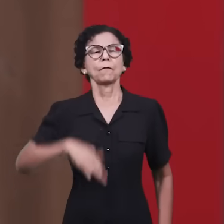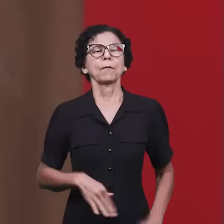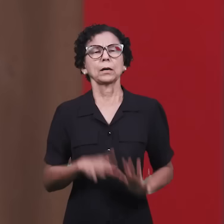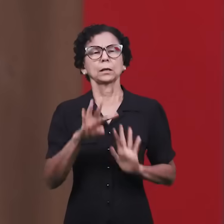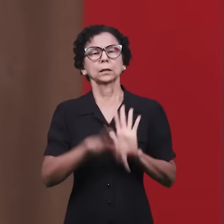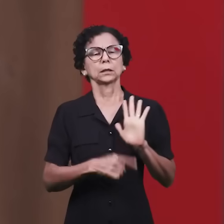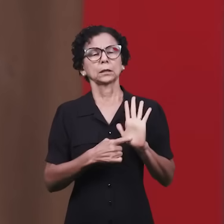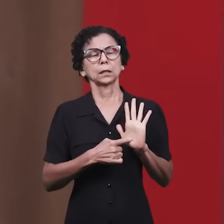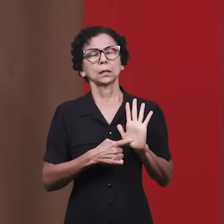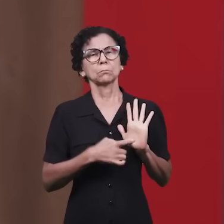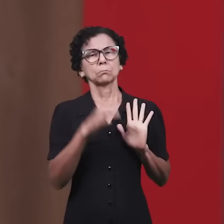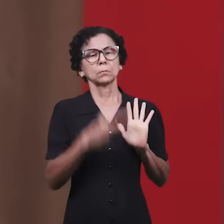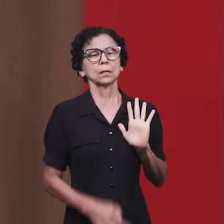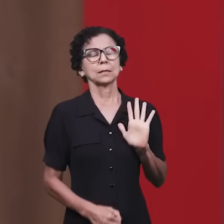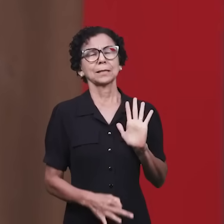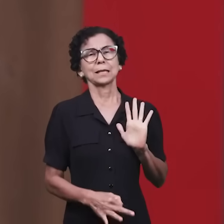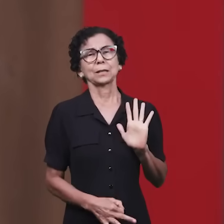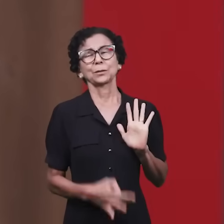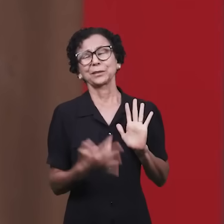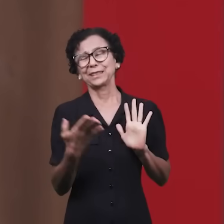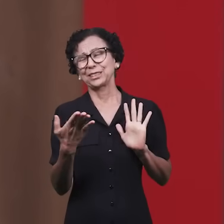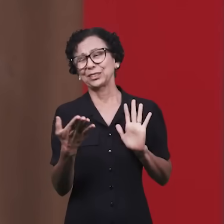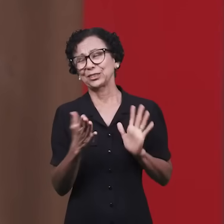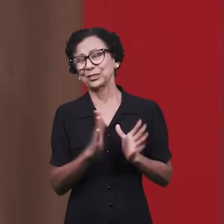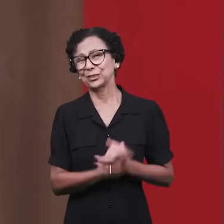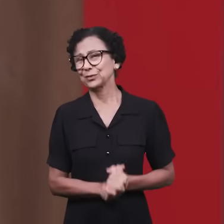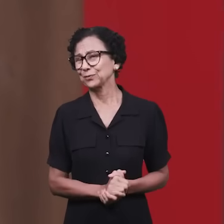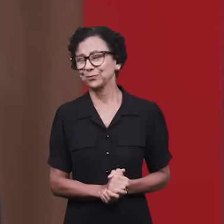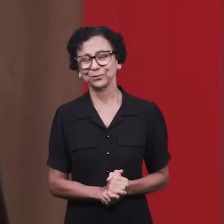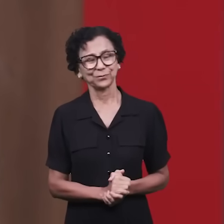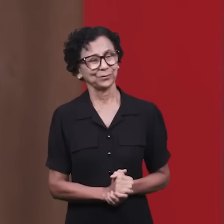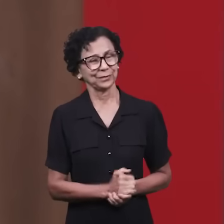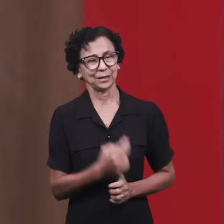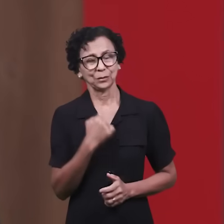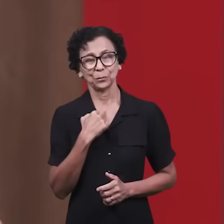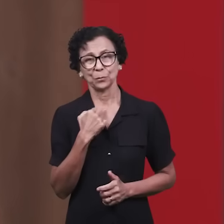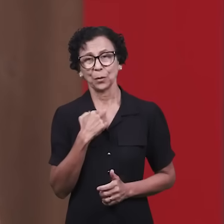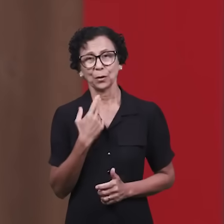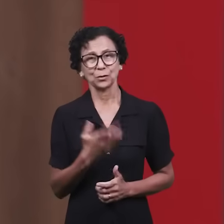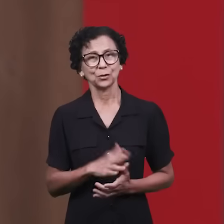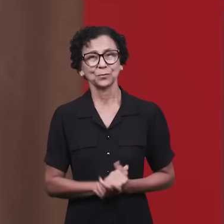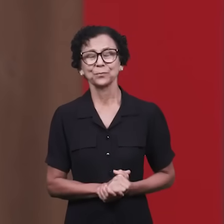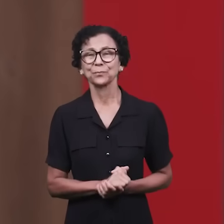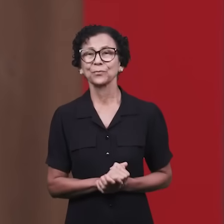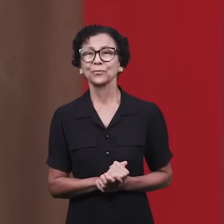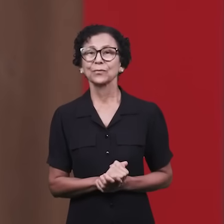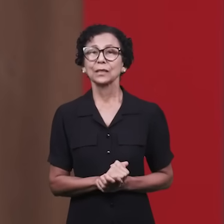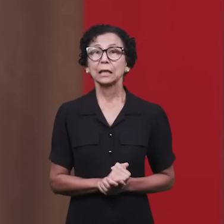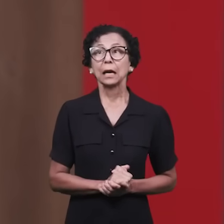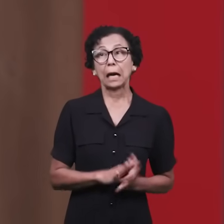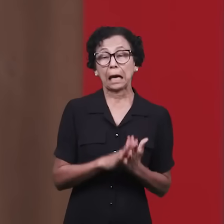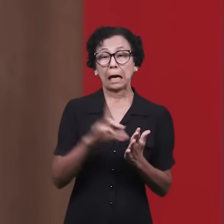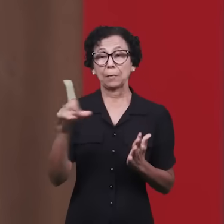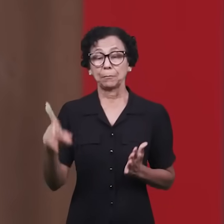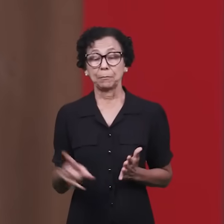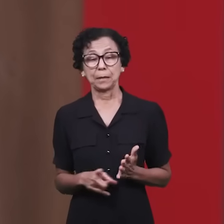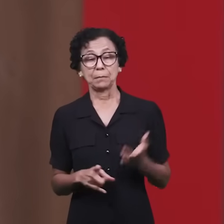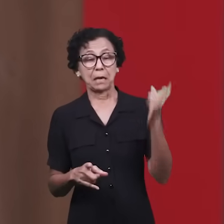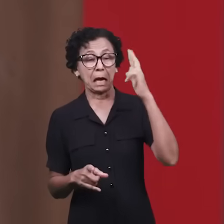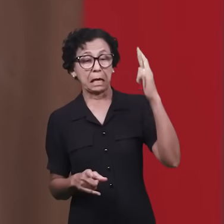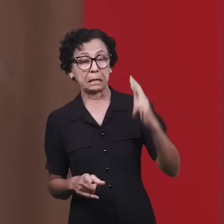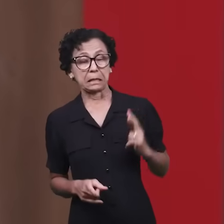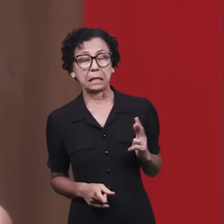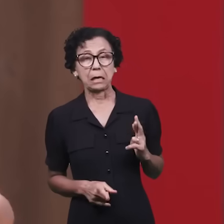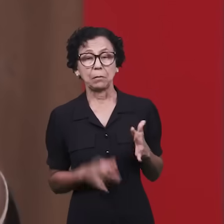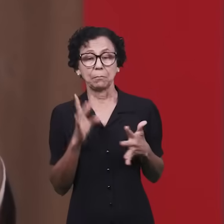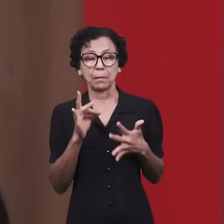miséria, que é justamente a secularização, porque ele quer, ele pode até dizer, não, a Bíblia tem razão, porque isso, eu não preciso disso para dizer que a